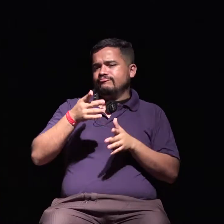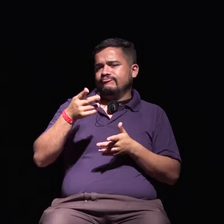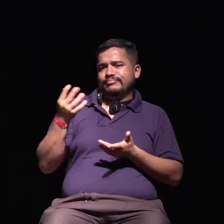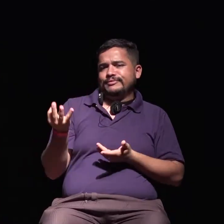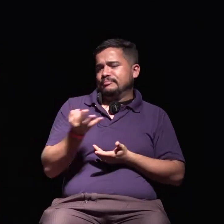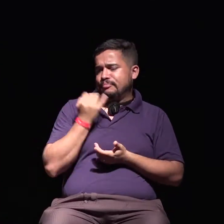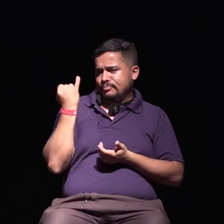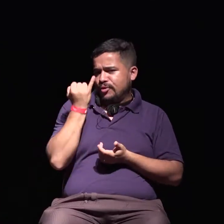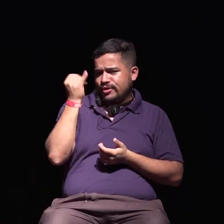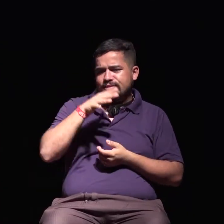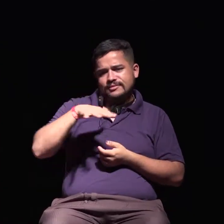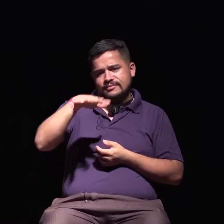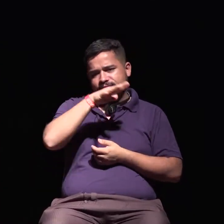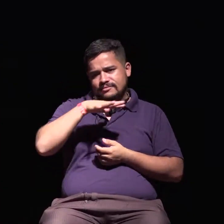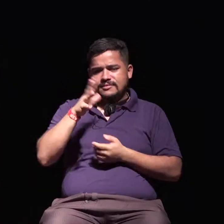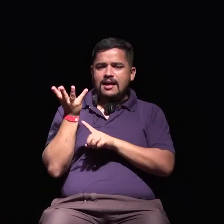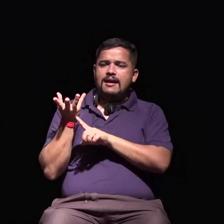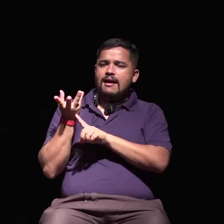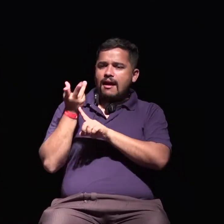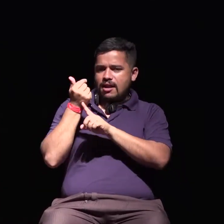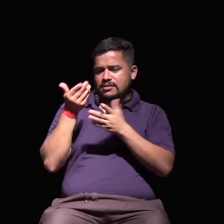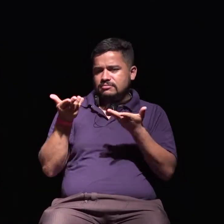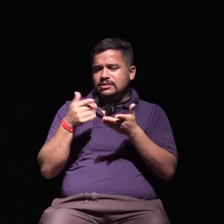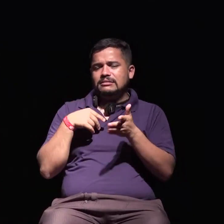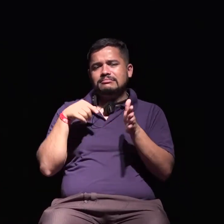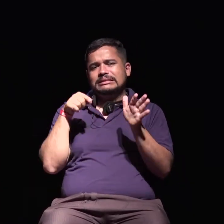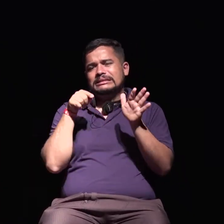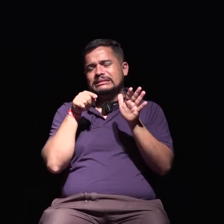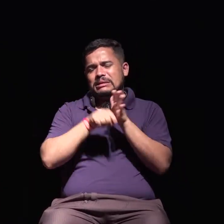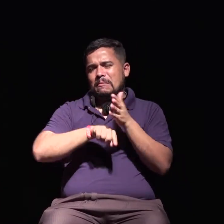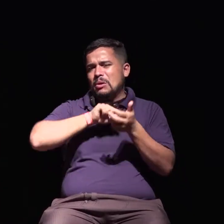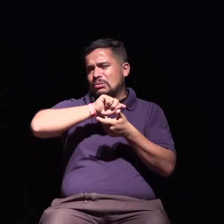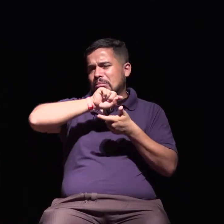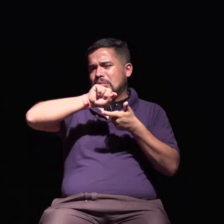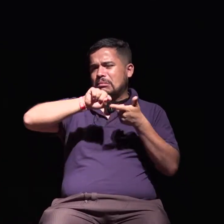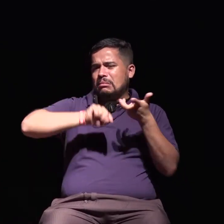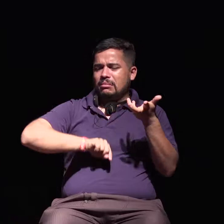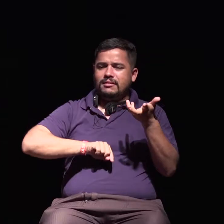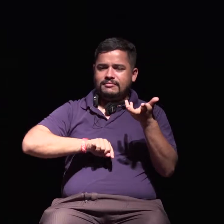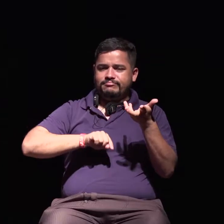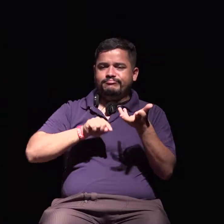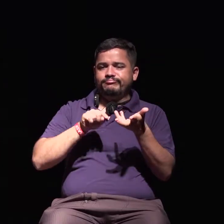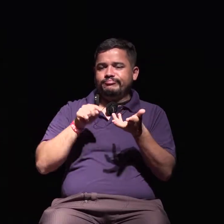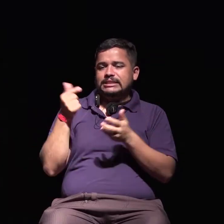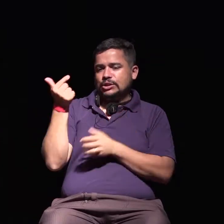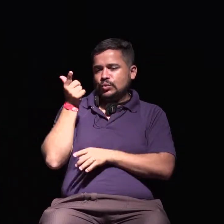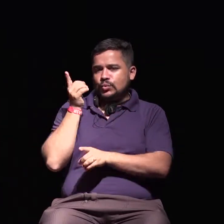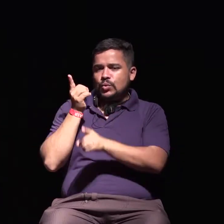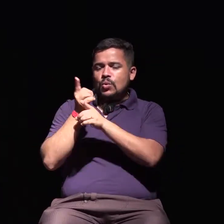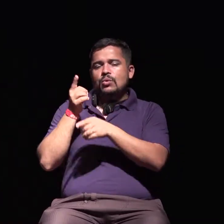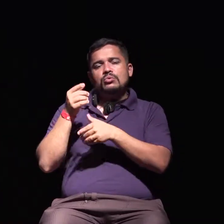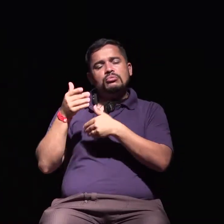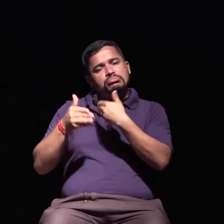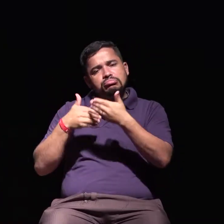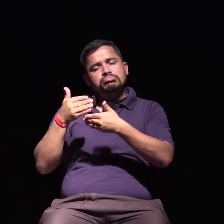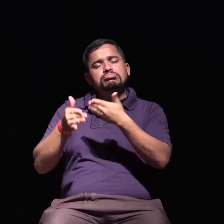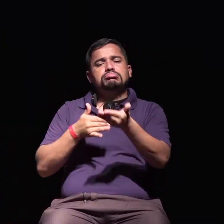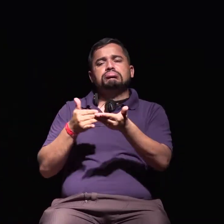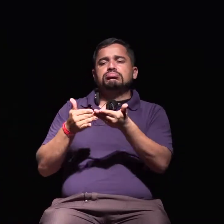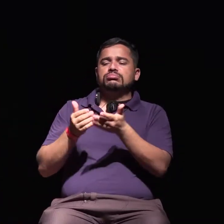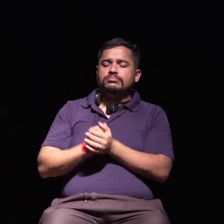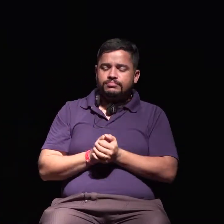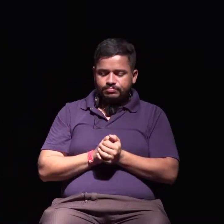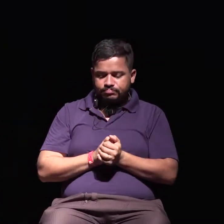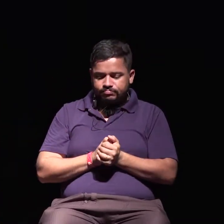arte contemporânea. Então, muitas perguntas emergiam desse segundo encontro. Alguns anos depois, eu me deparei com